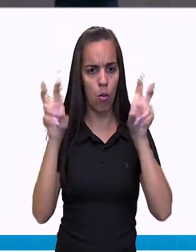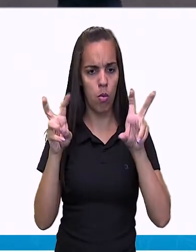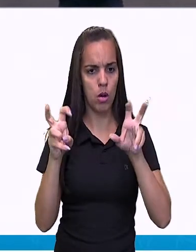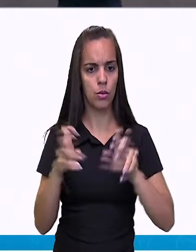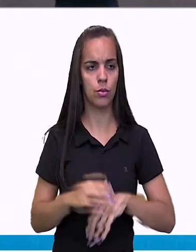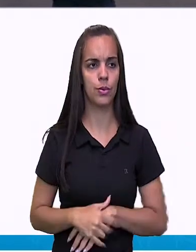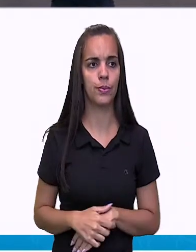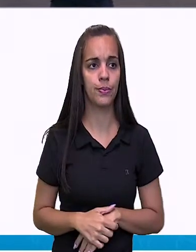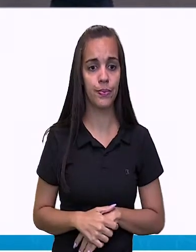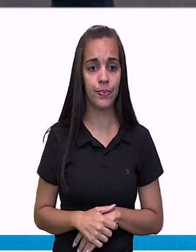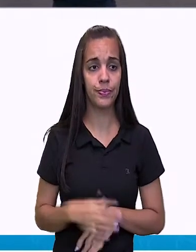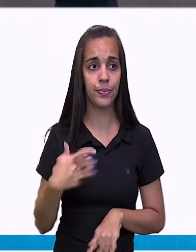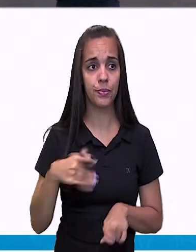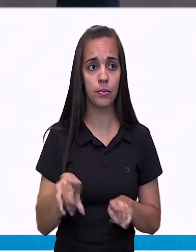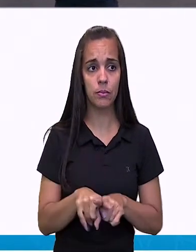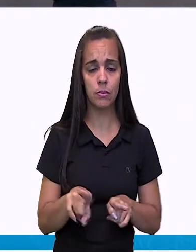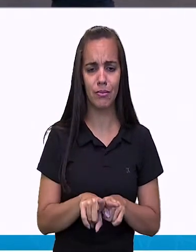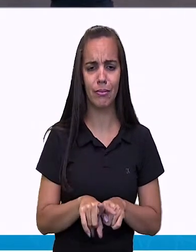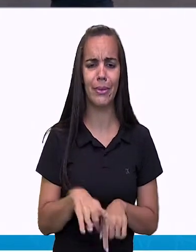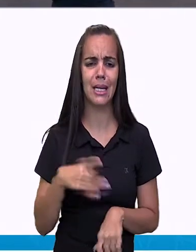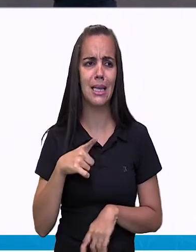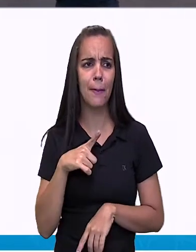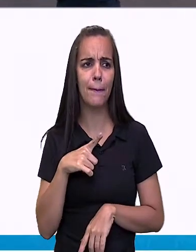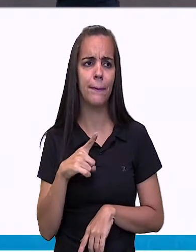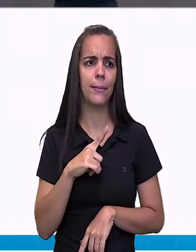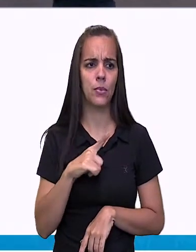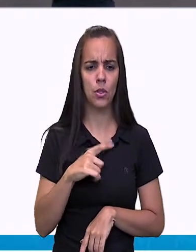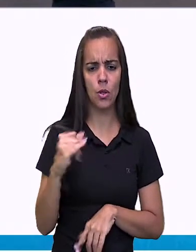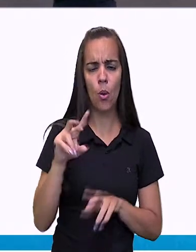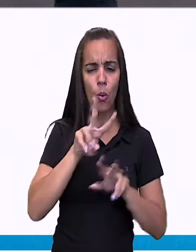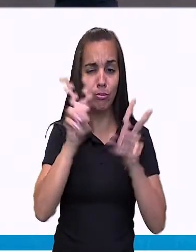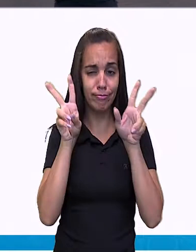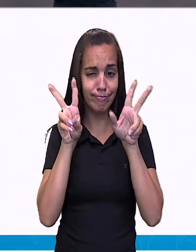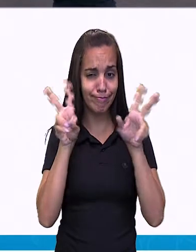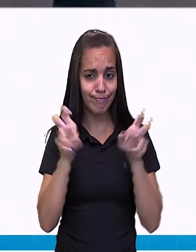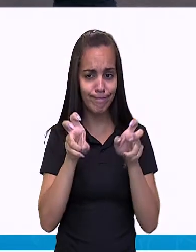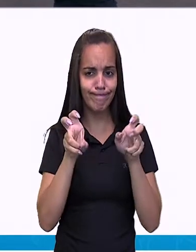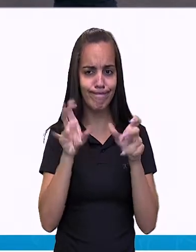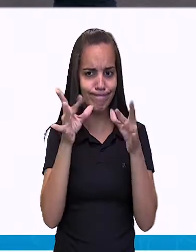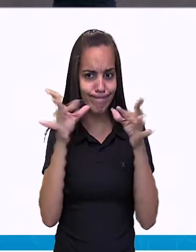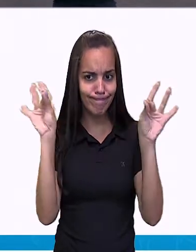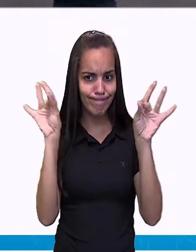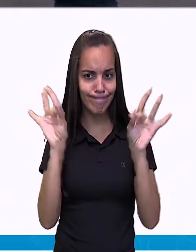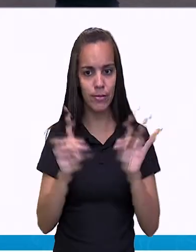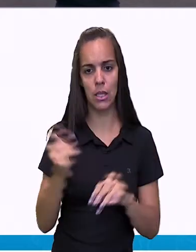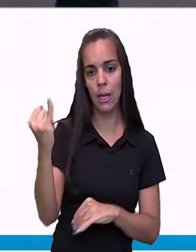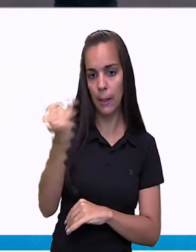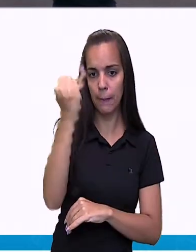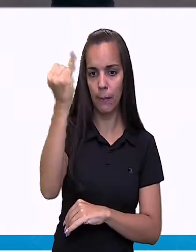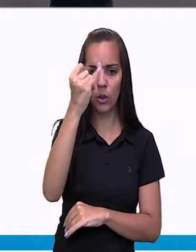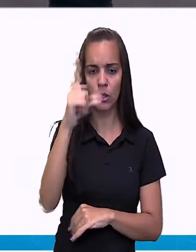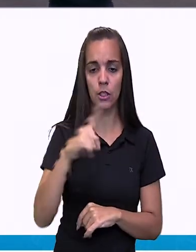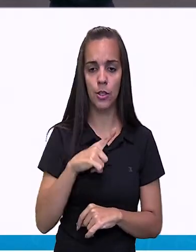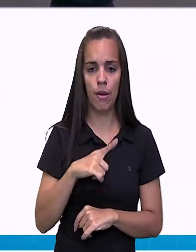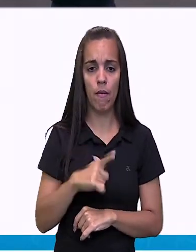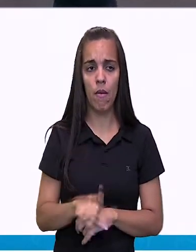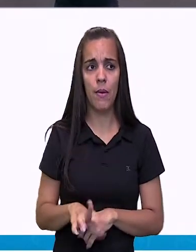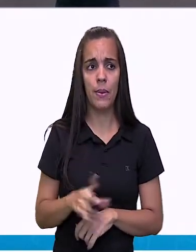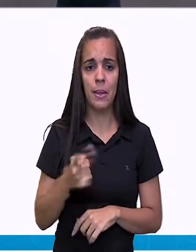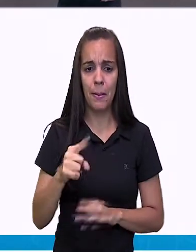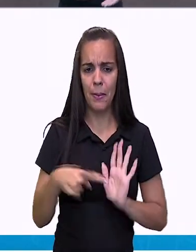é. E tem um detalhe que é muito importante que a gente não pode esquecer. No debate são